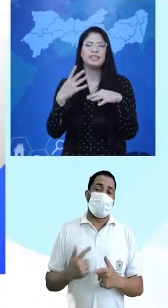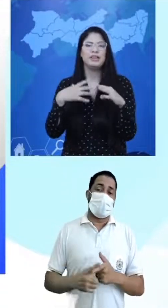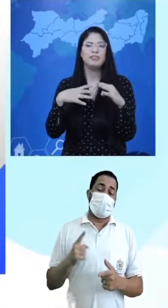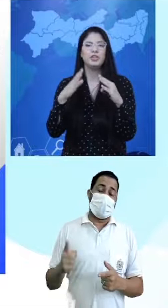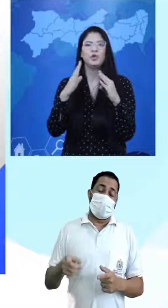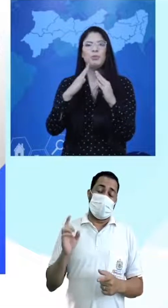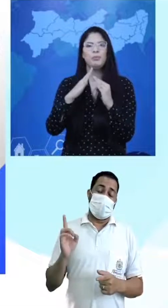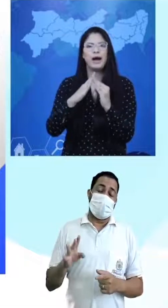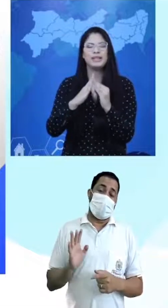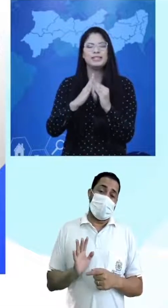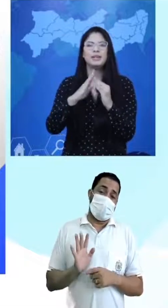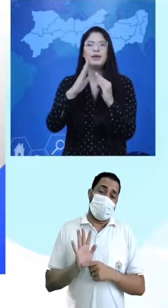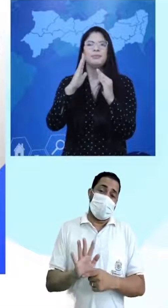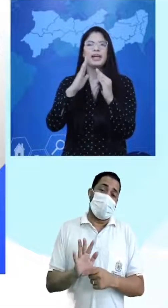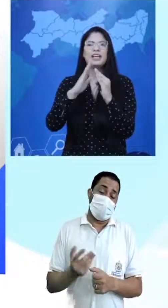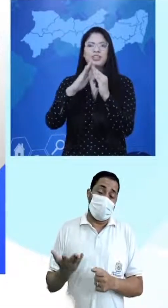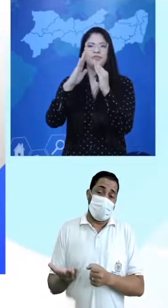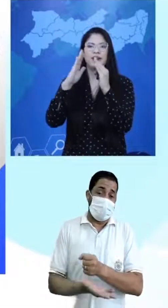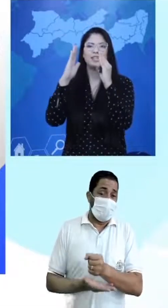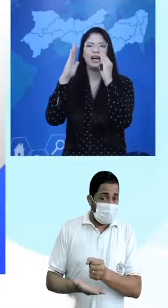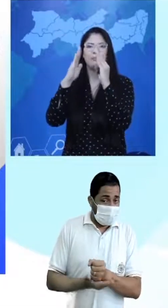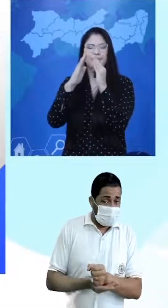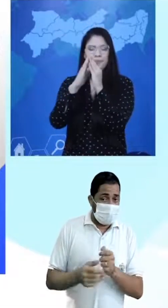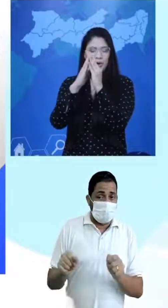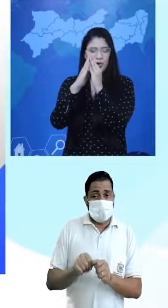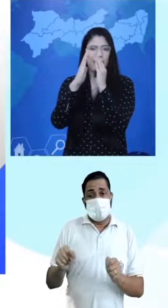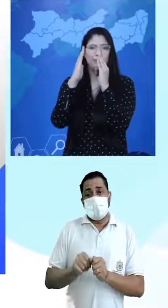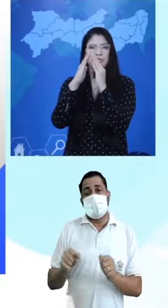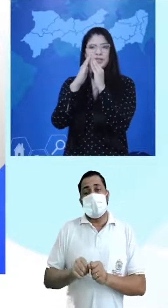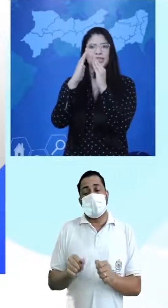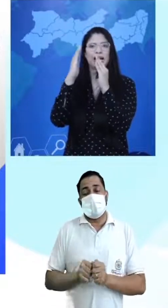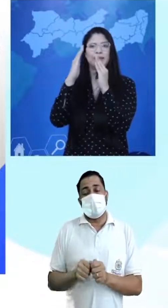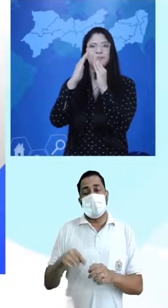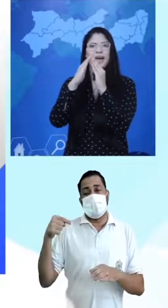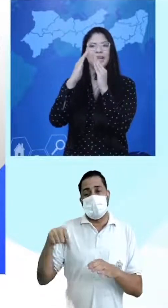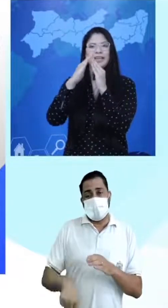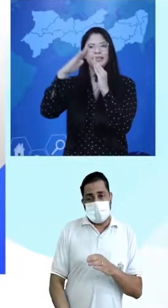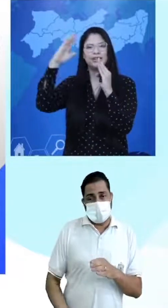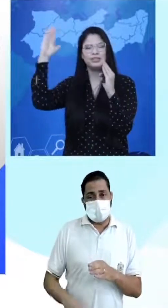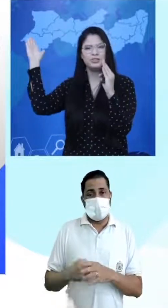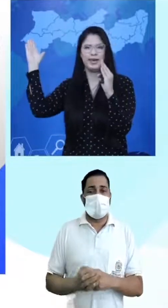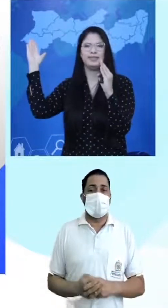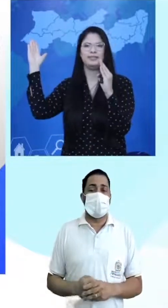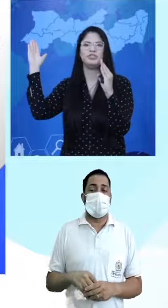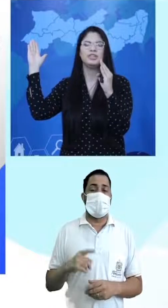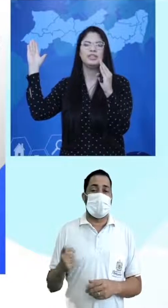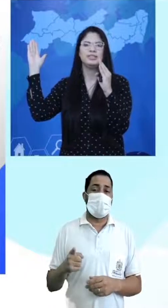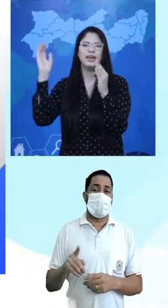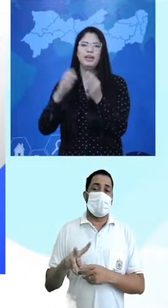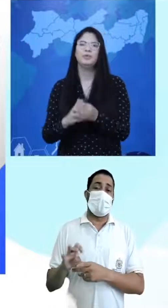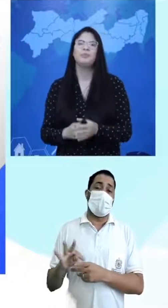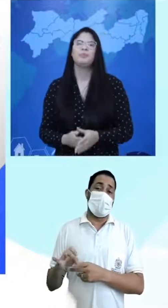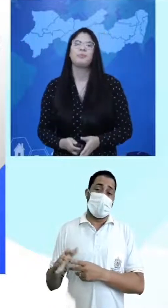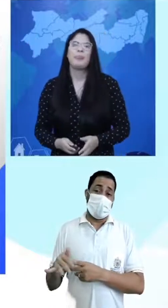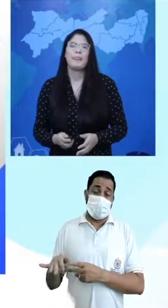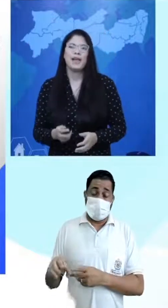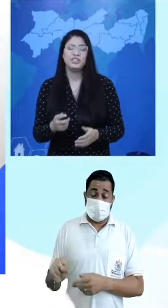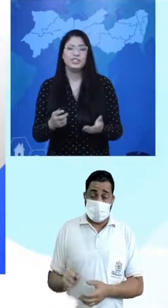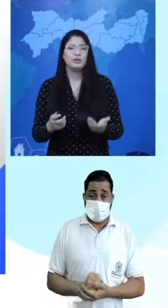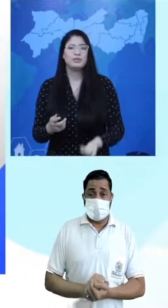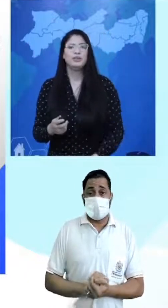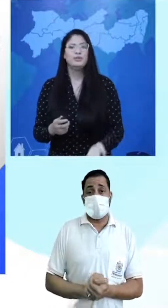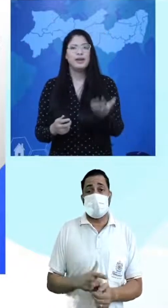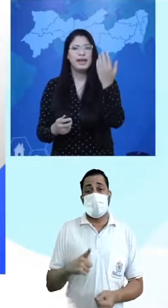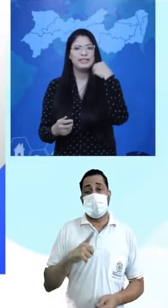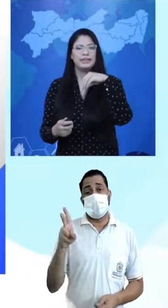está servindo como base para que a gente faça a profundidade para além desses vértices, certo? A gente